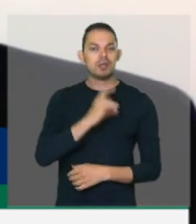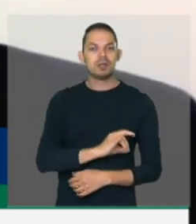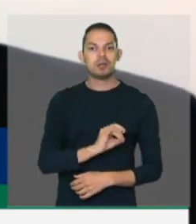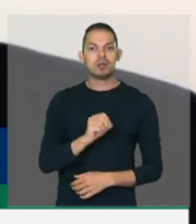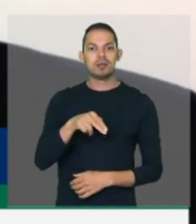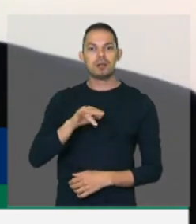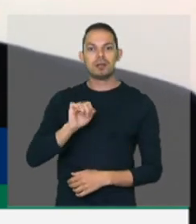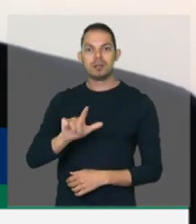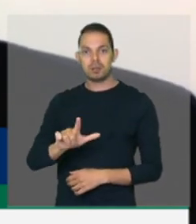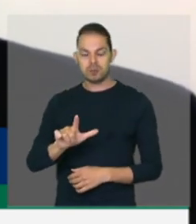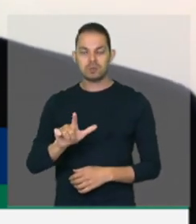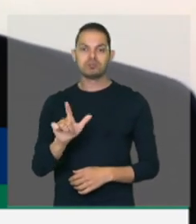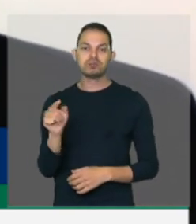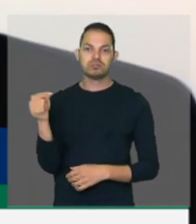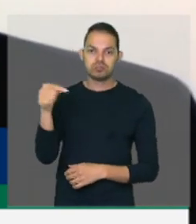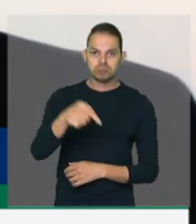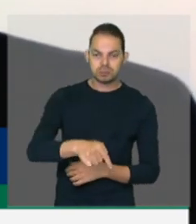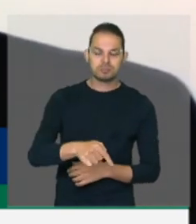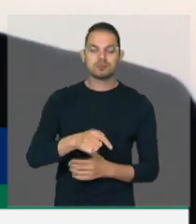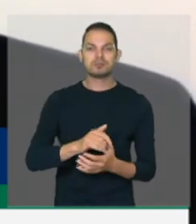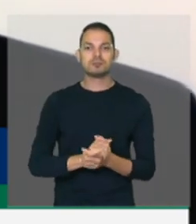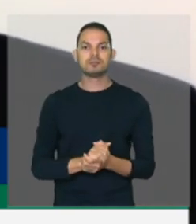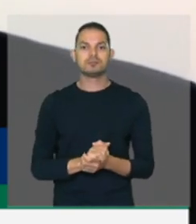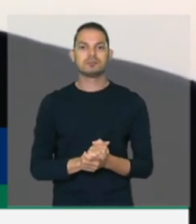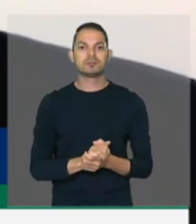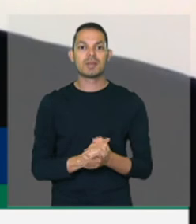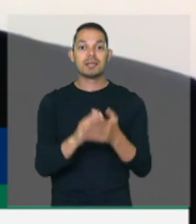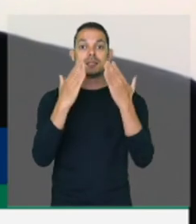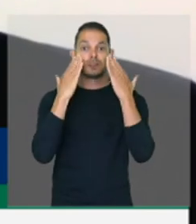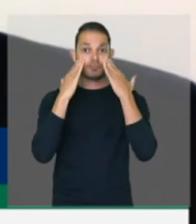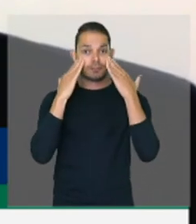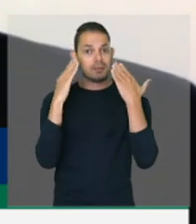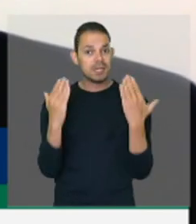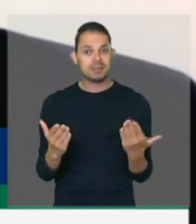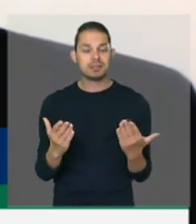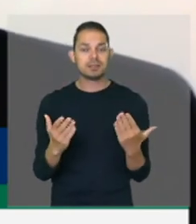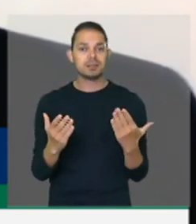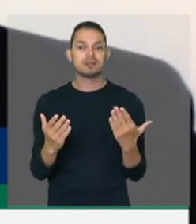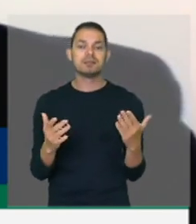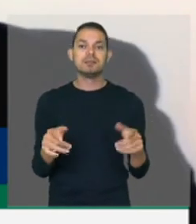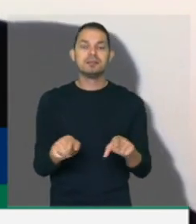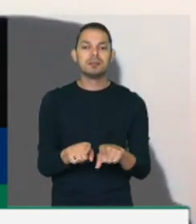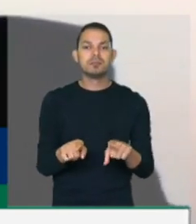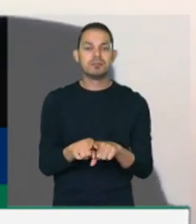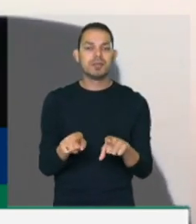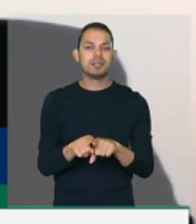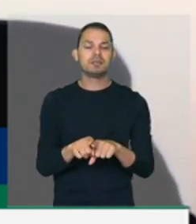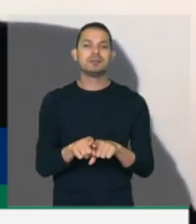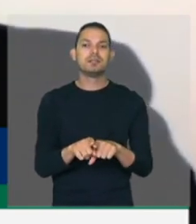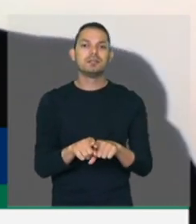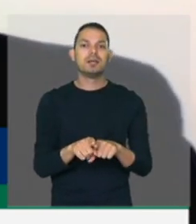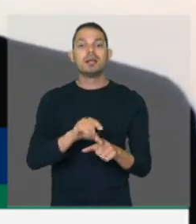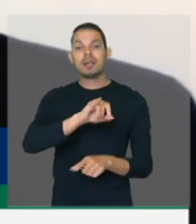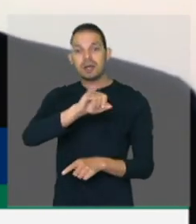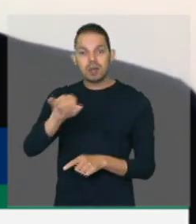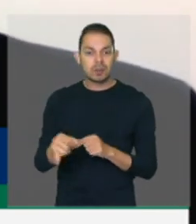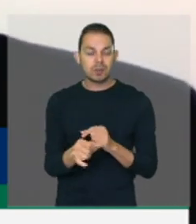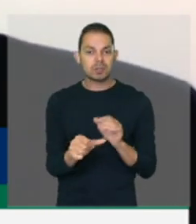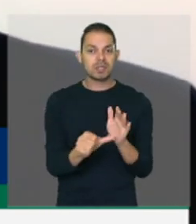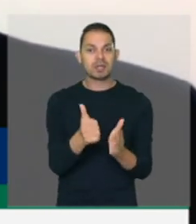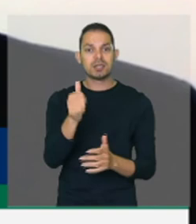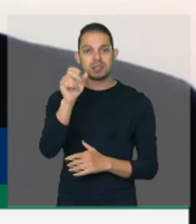em paridade de armas, de se apresentar e, de alguma maneira, fazer com que haja